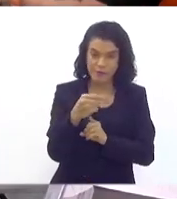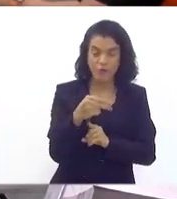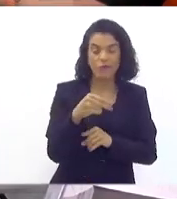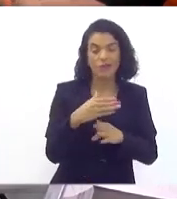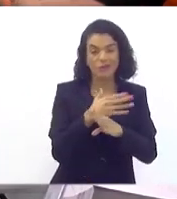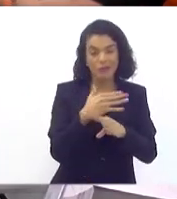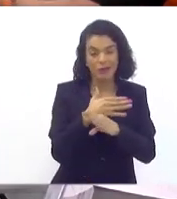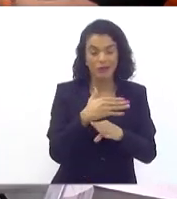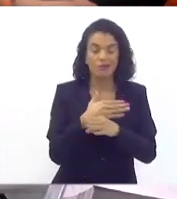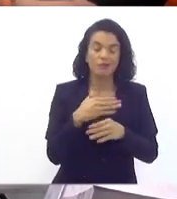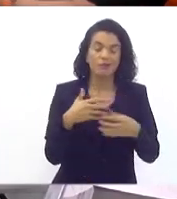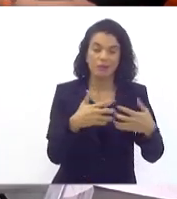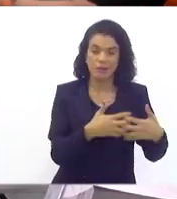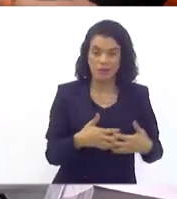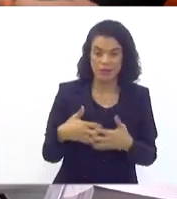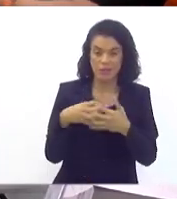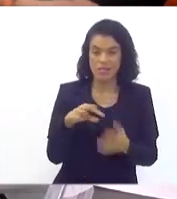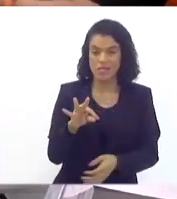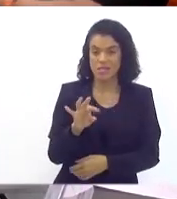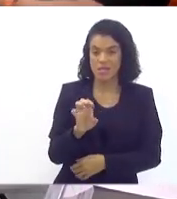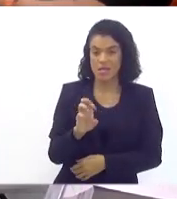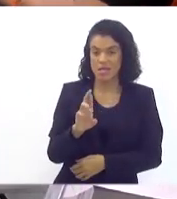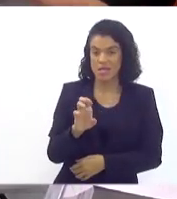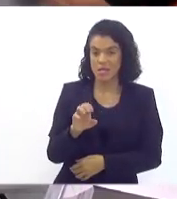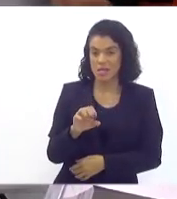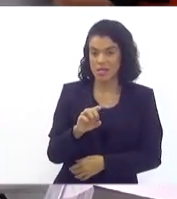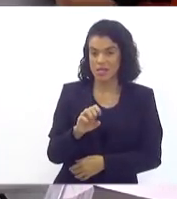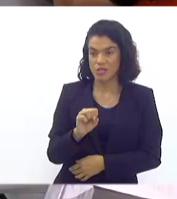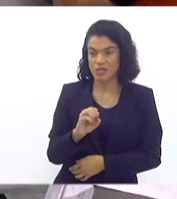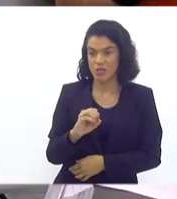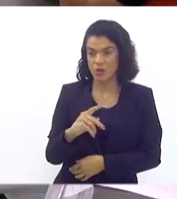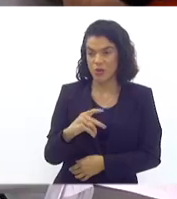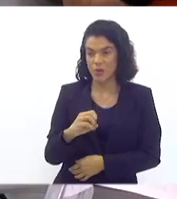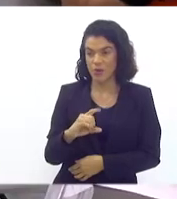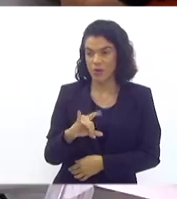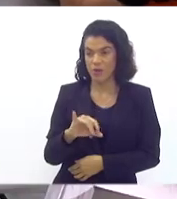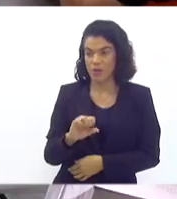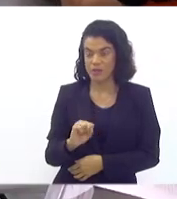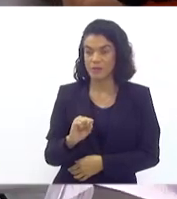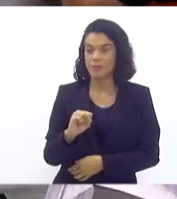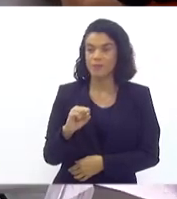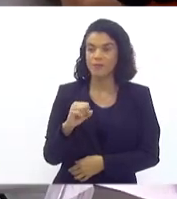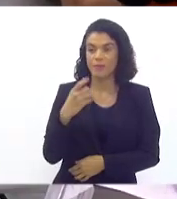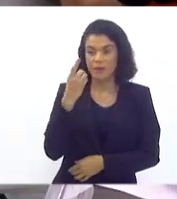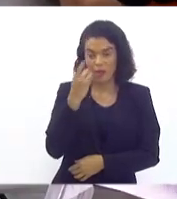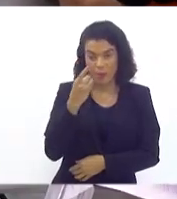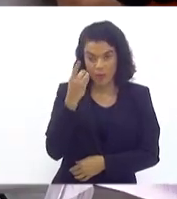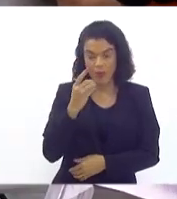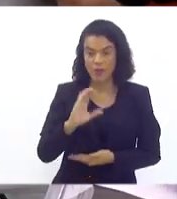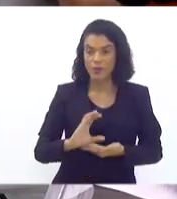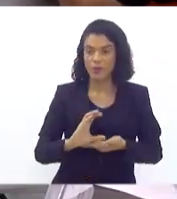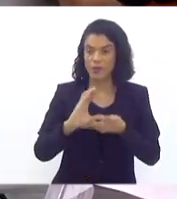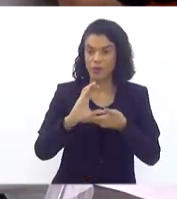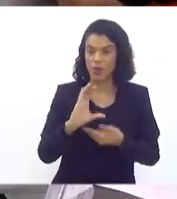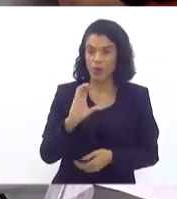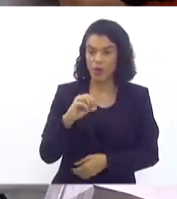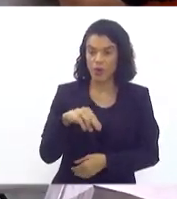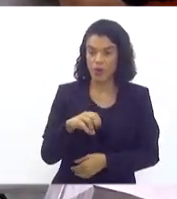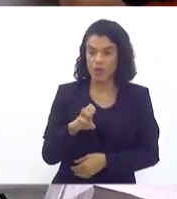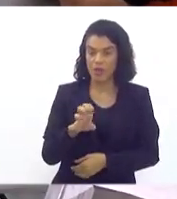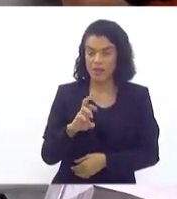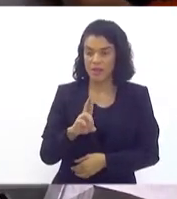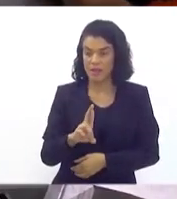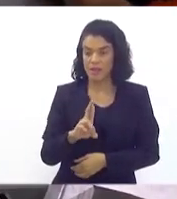de Teresópolis e a região serrana seja sempre muito bem-vindo meu amigo meu irmão Deputado Conselheiro Condor